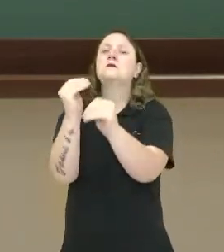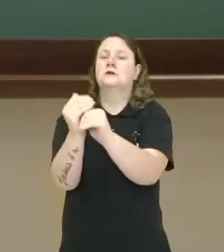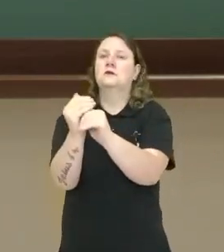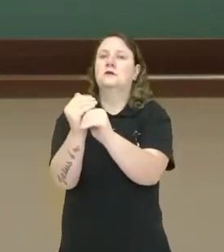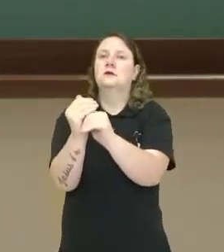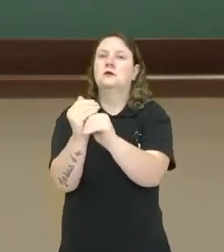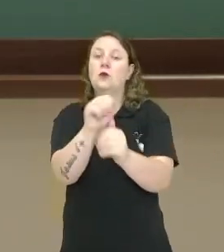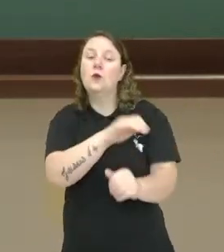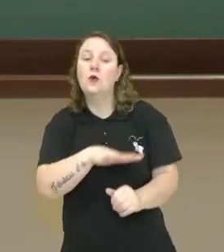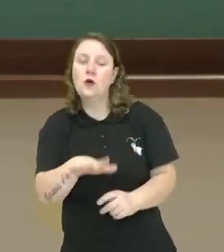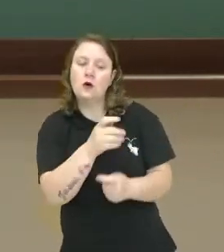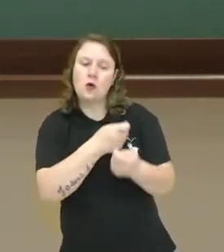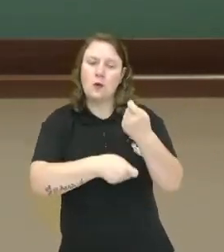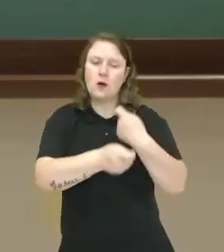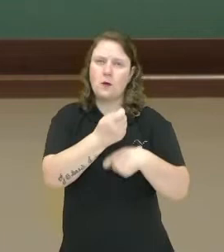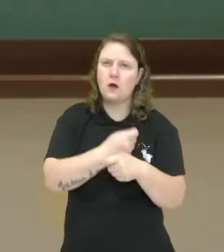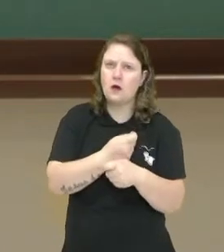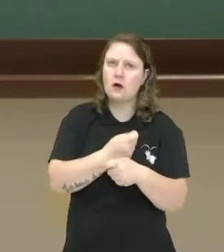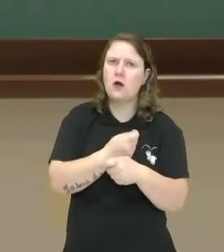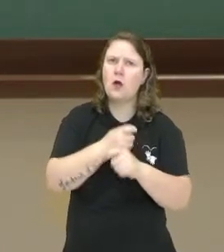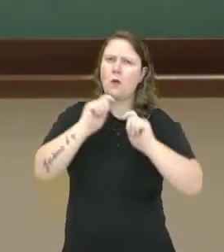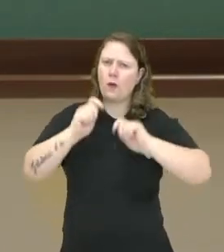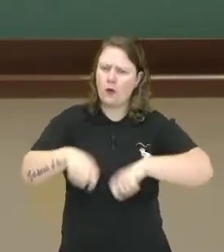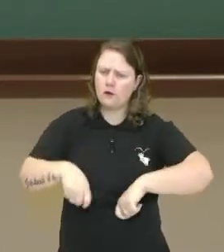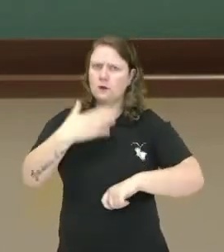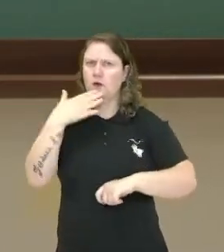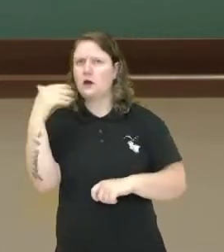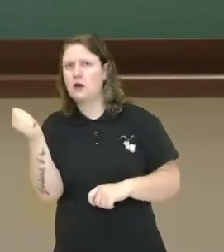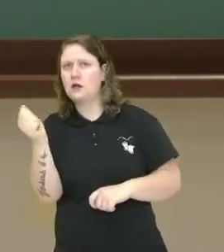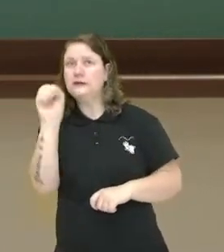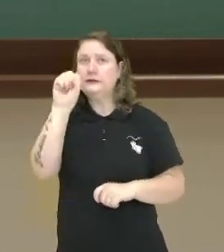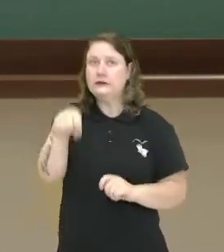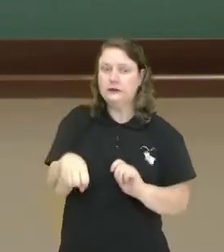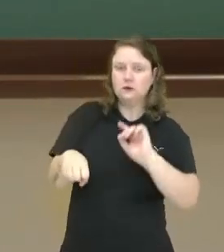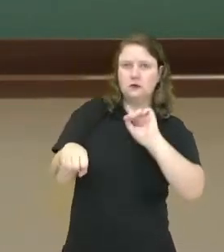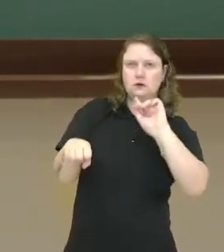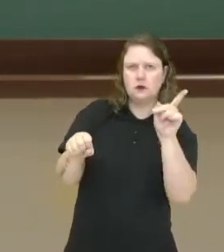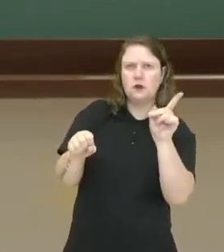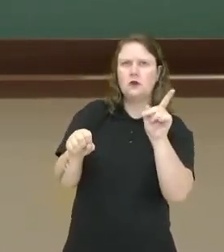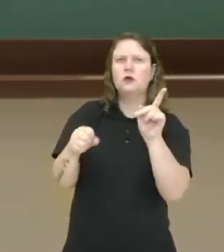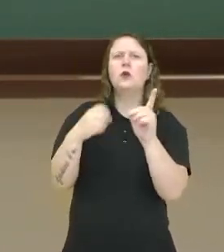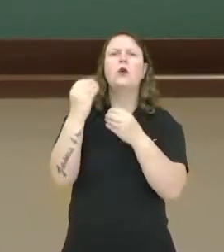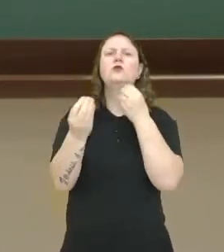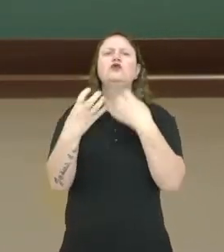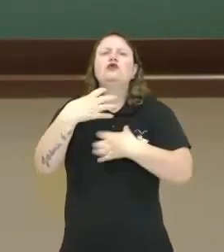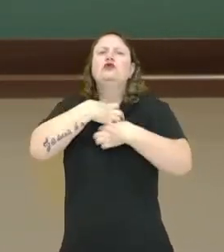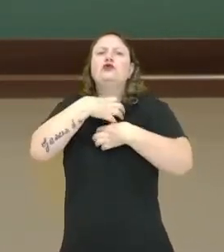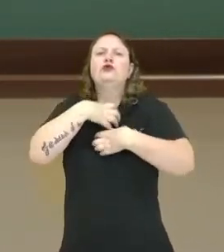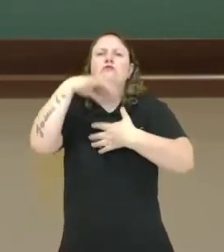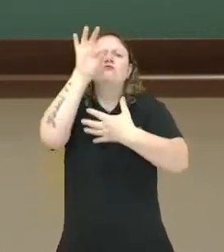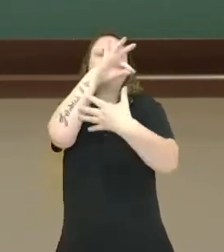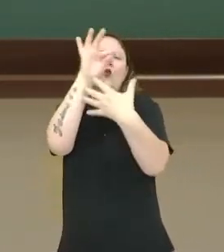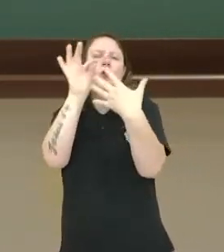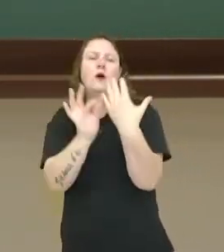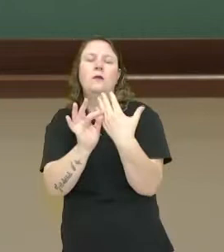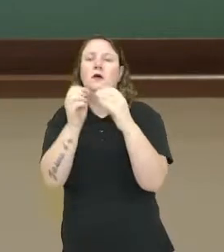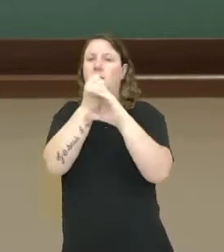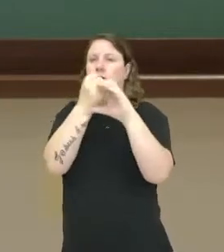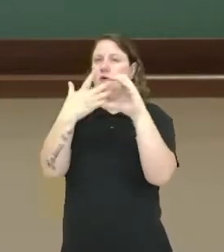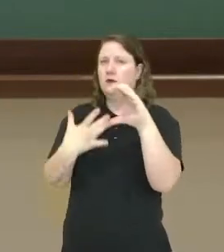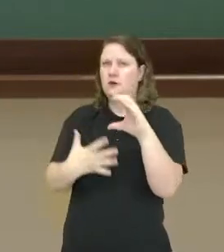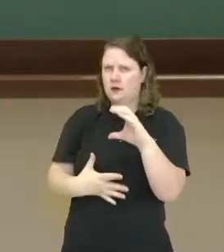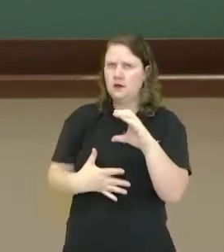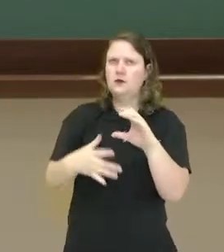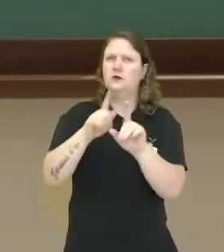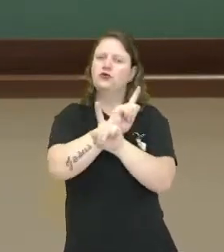uma potência emergente? Então, é uma forma de classificar o país de acordo com as suas características